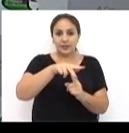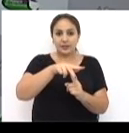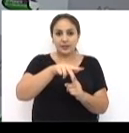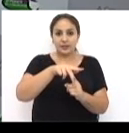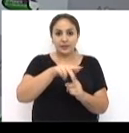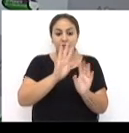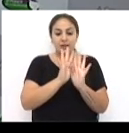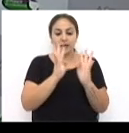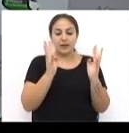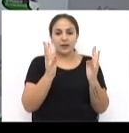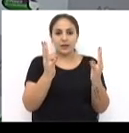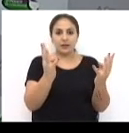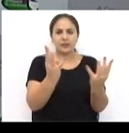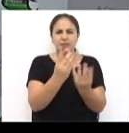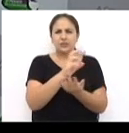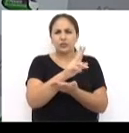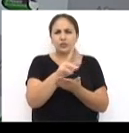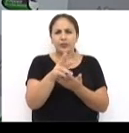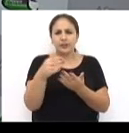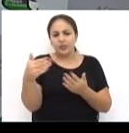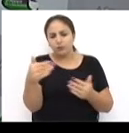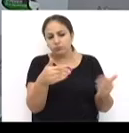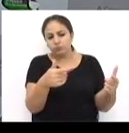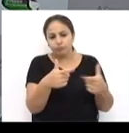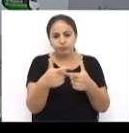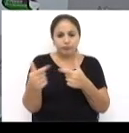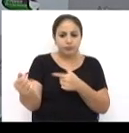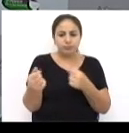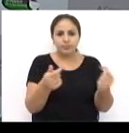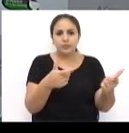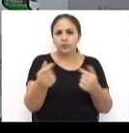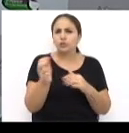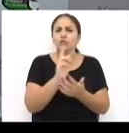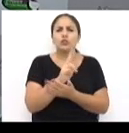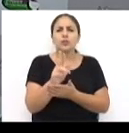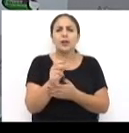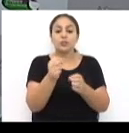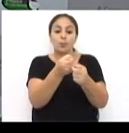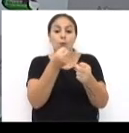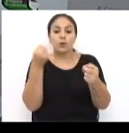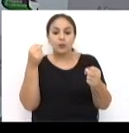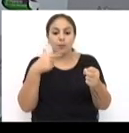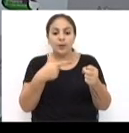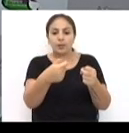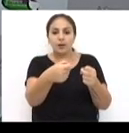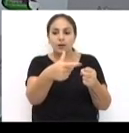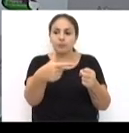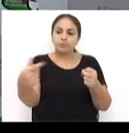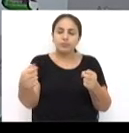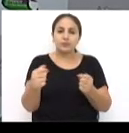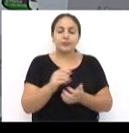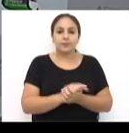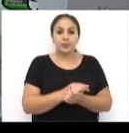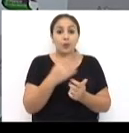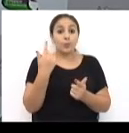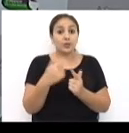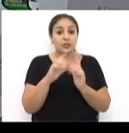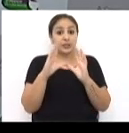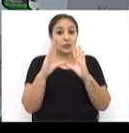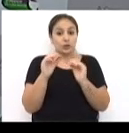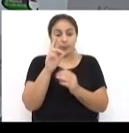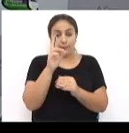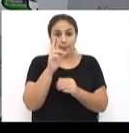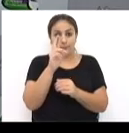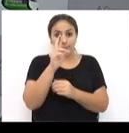fechado de grade, tendo várias entradas e várias saídas, né, com vários portões, sendo que esses portões fecham